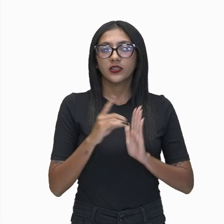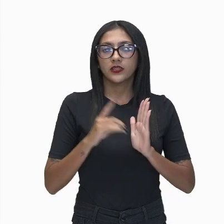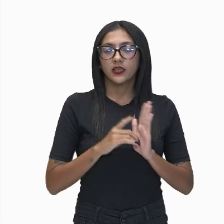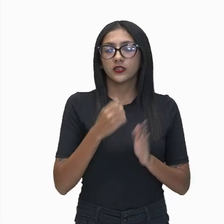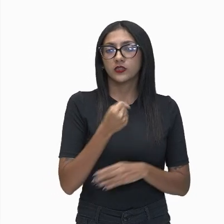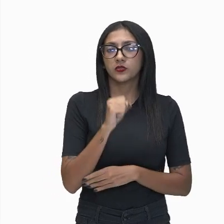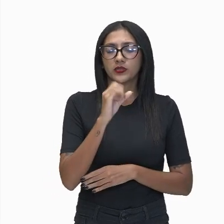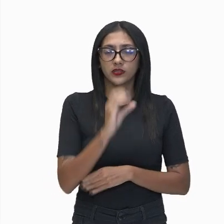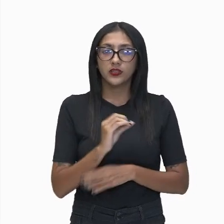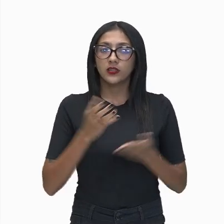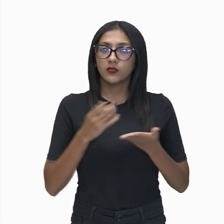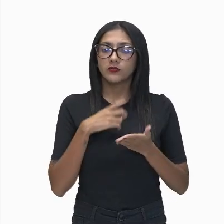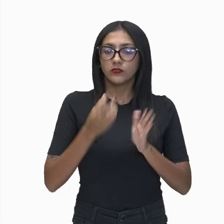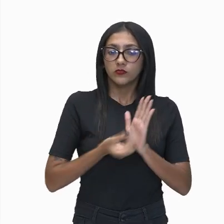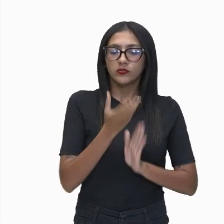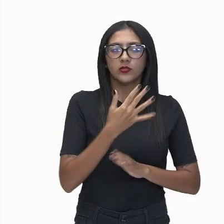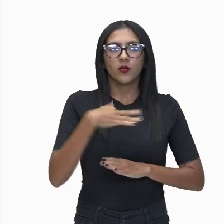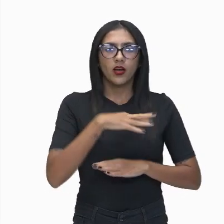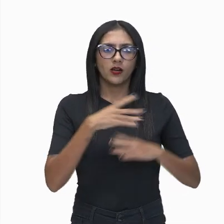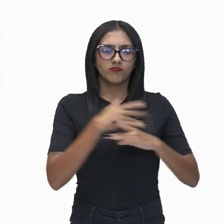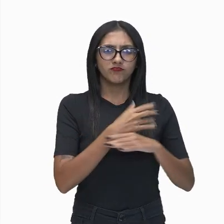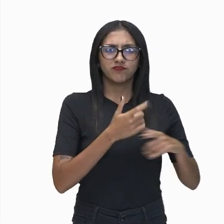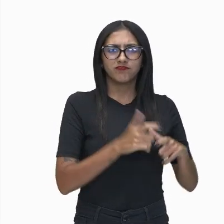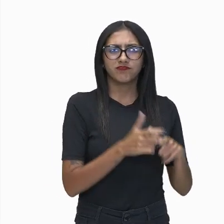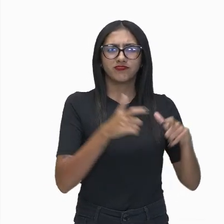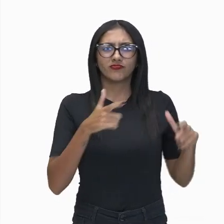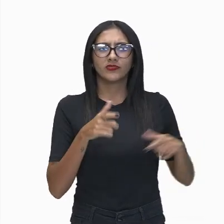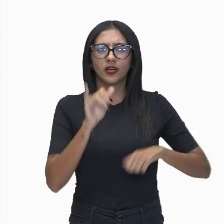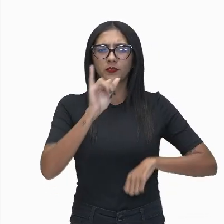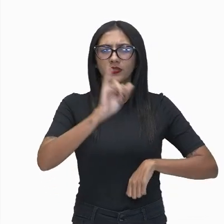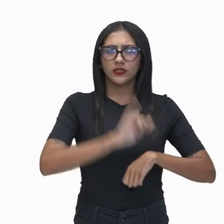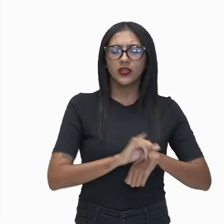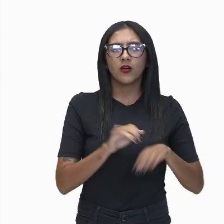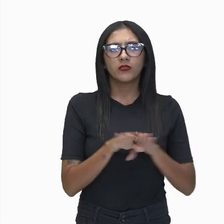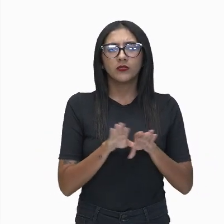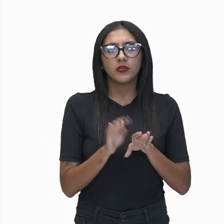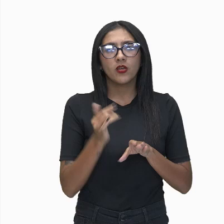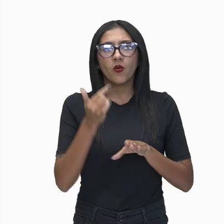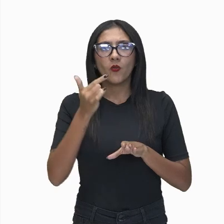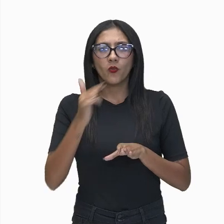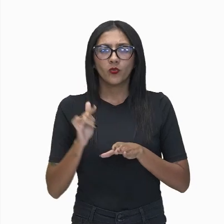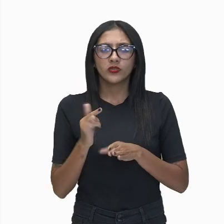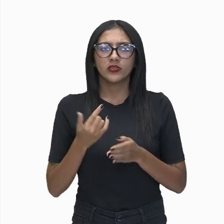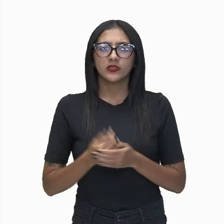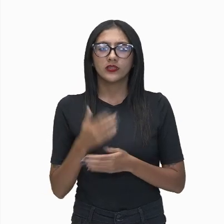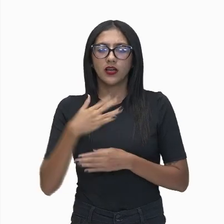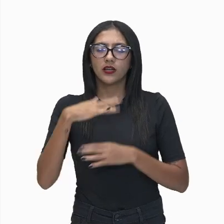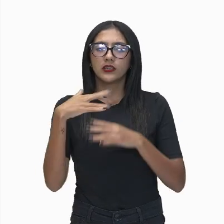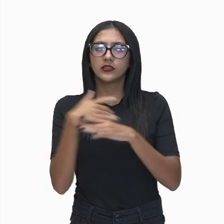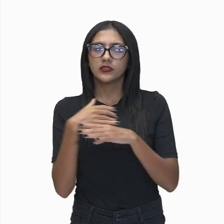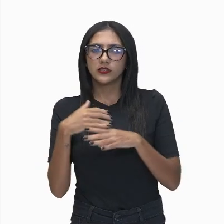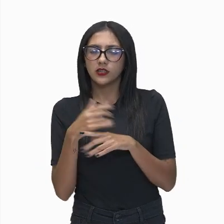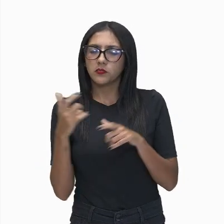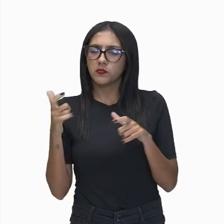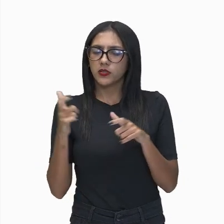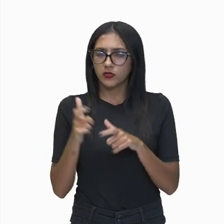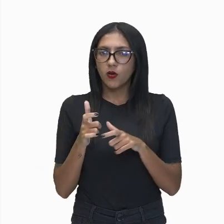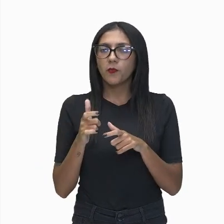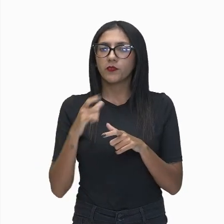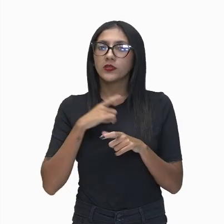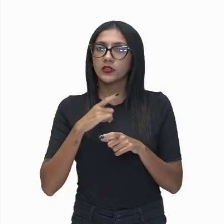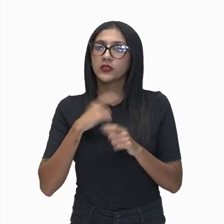a formação das metrópoles regionais e das cidades médias, né, com maior tendência ao